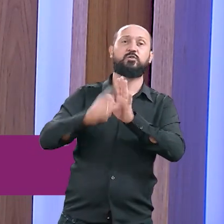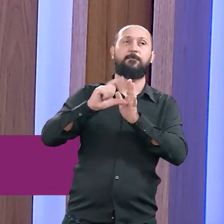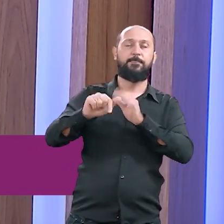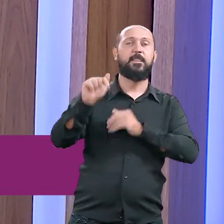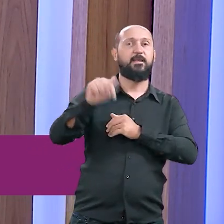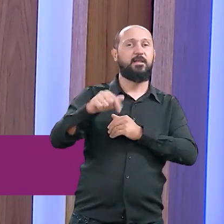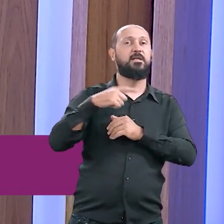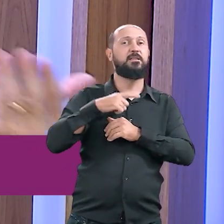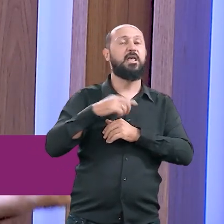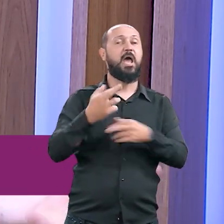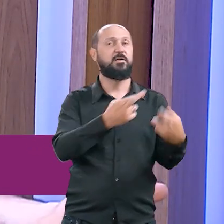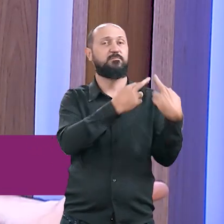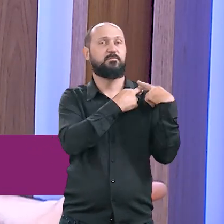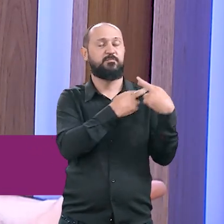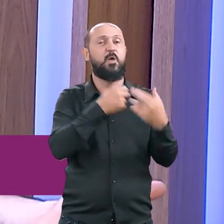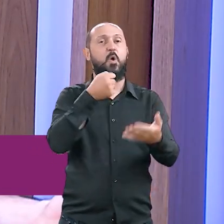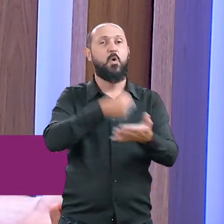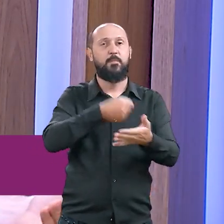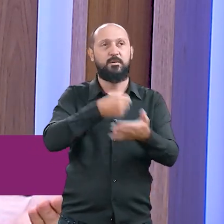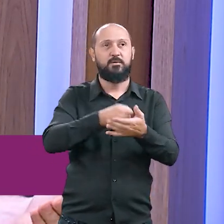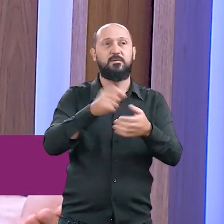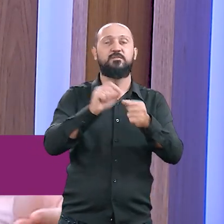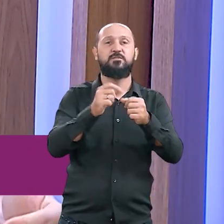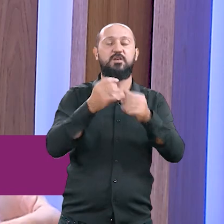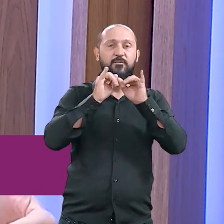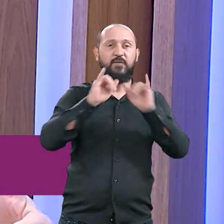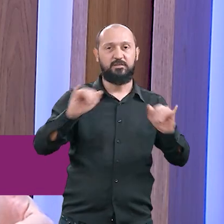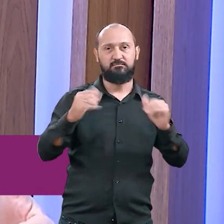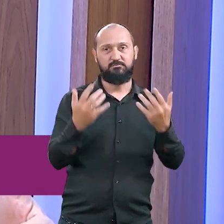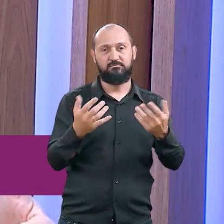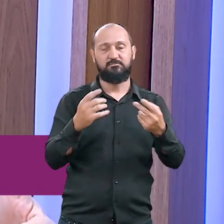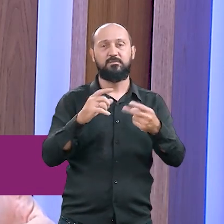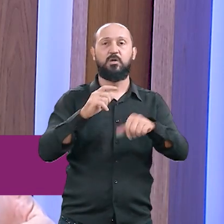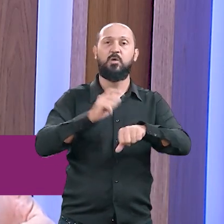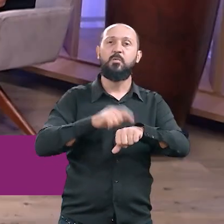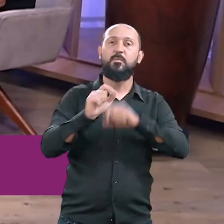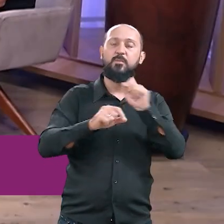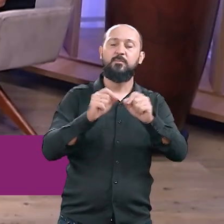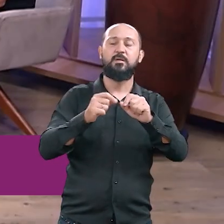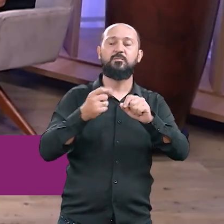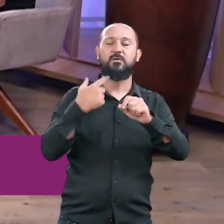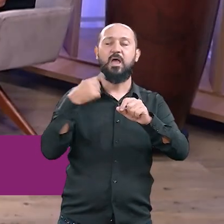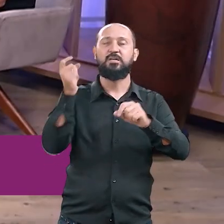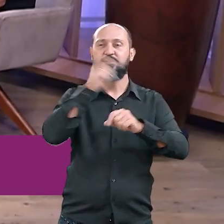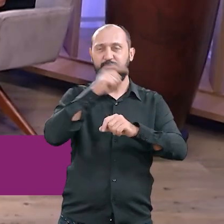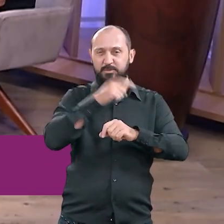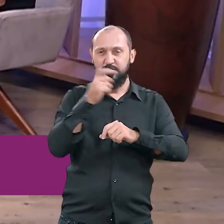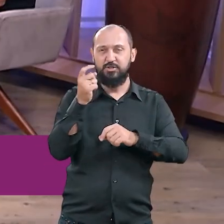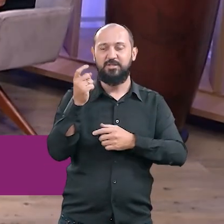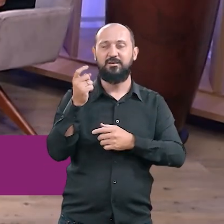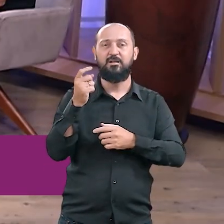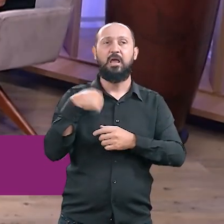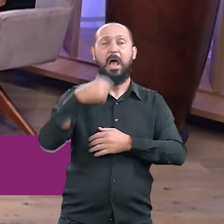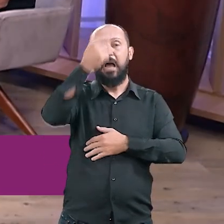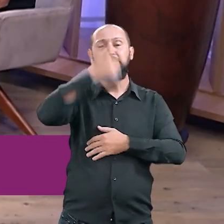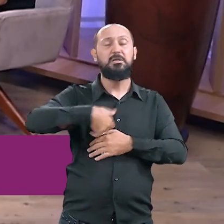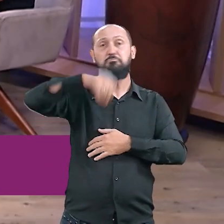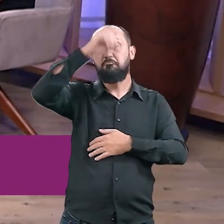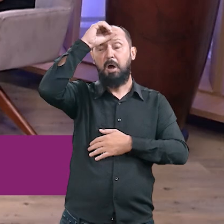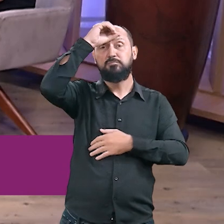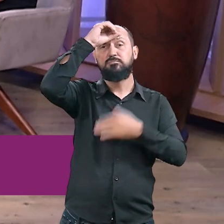ver a propaganda da Kombi, onde a Elis Regina canta com a filha. Ai, não assisti. Essa propaganda aí foi assim, tema